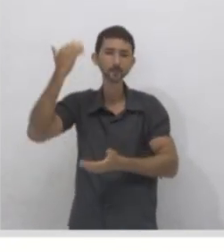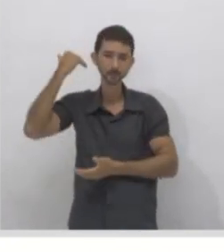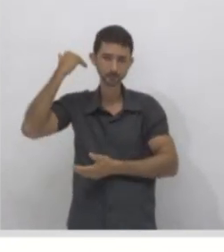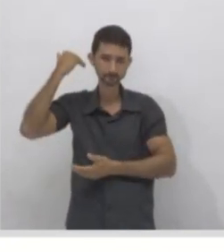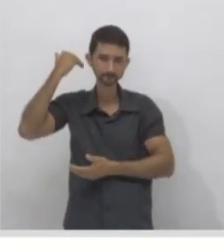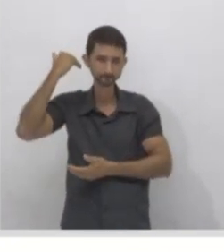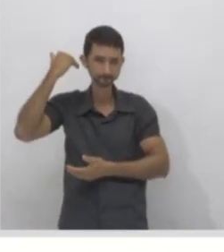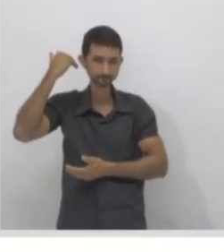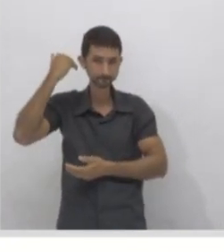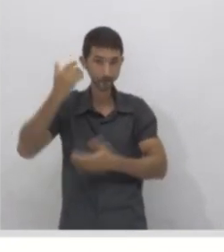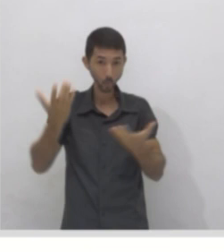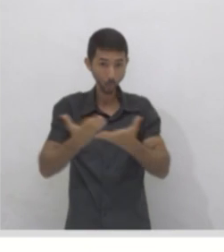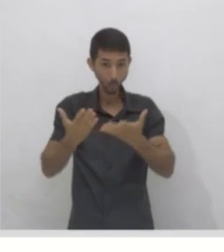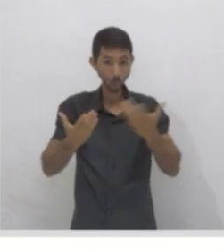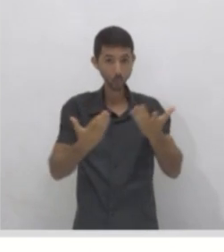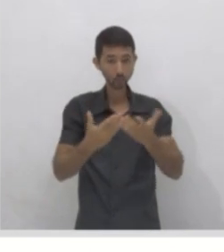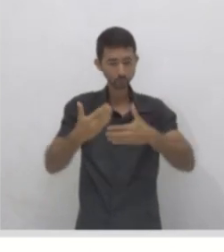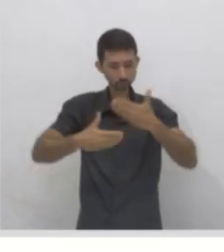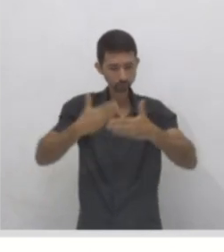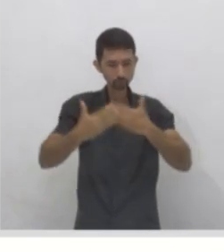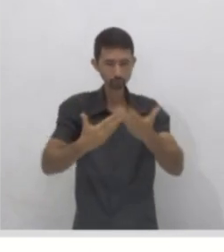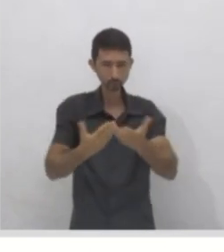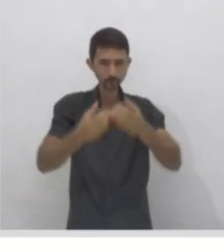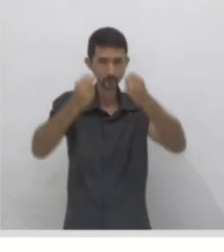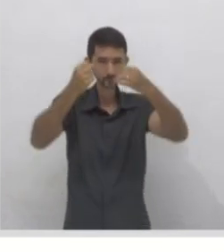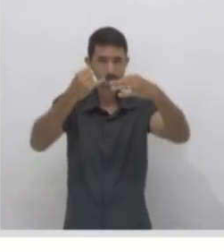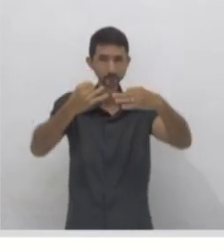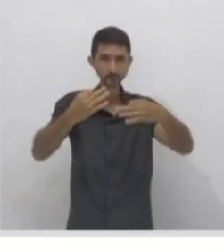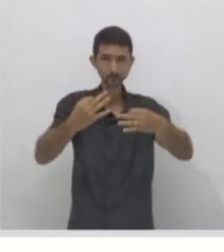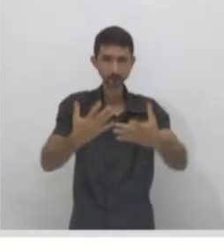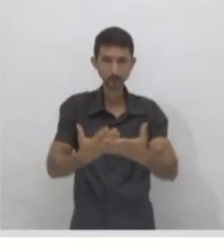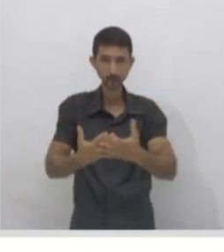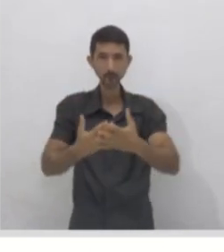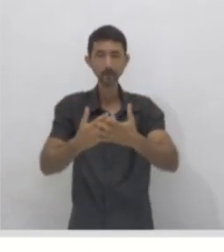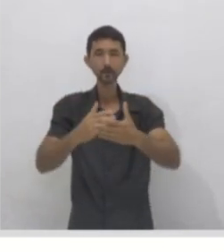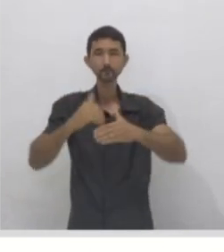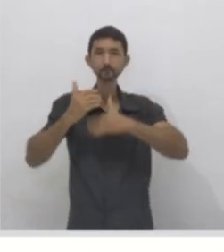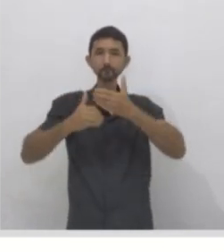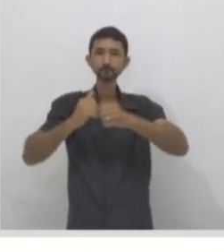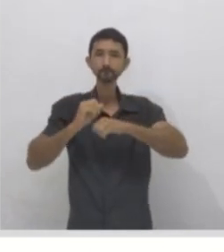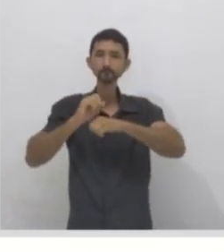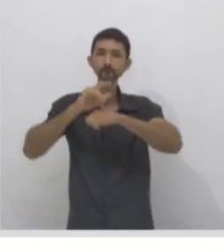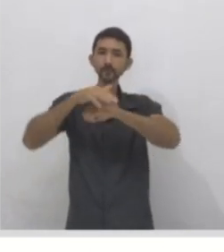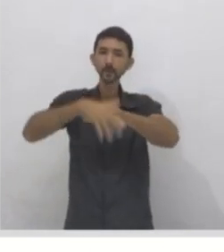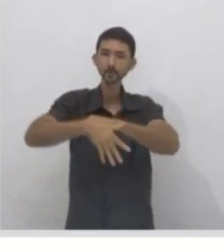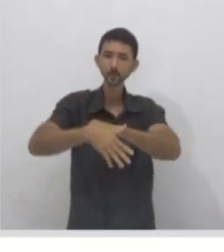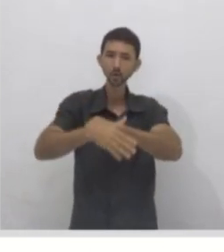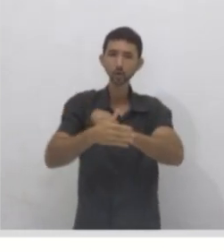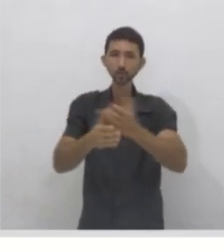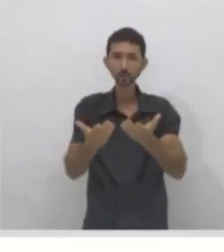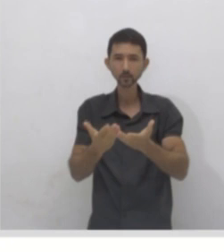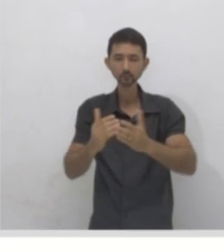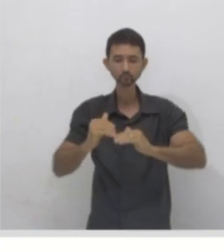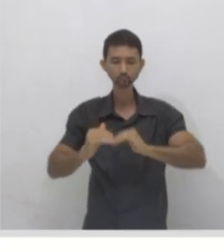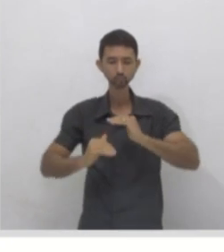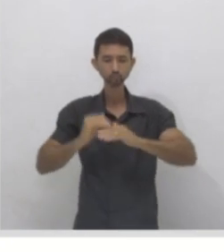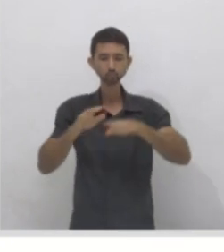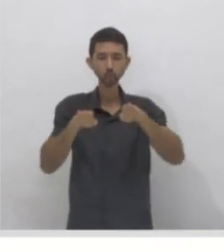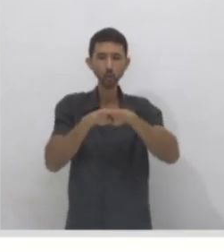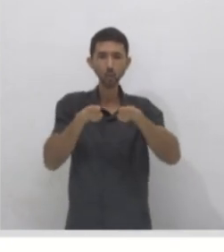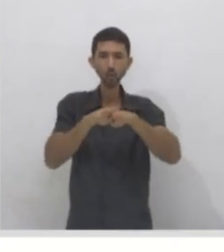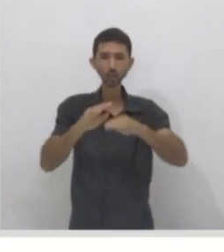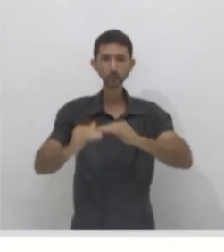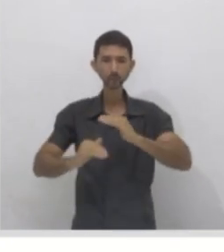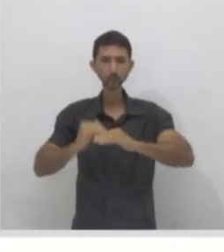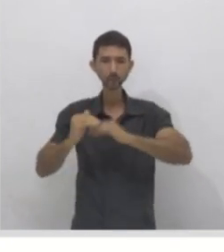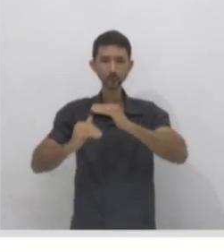caso, que nós vamos trabalhar aqui, nós vamos explicar a pré-história pelo nível de desenvolvimento das